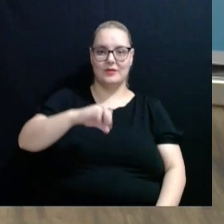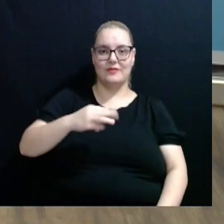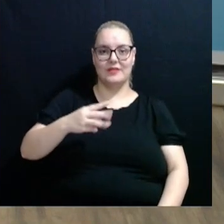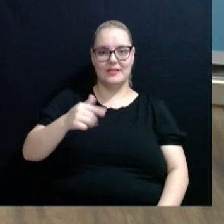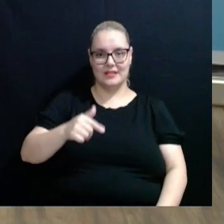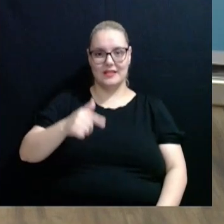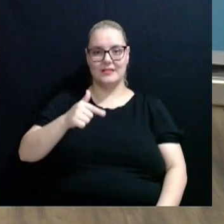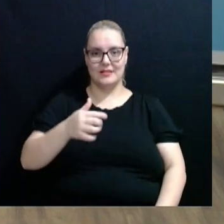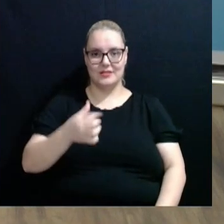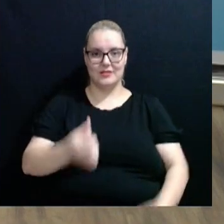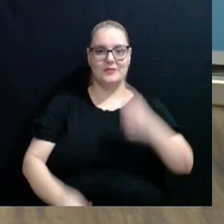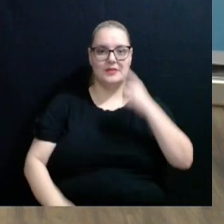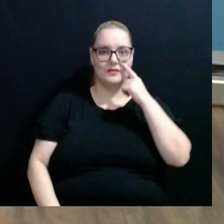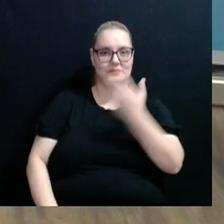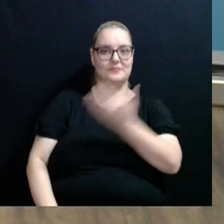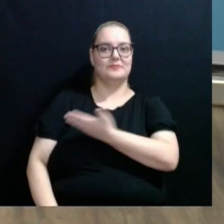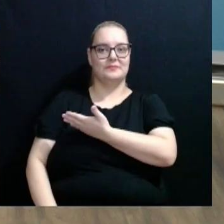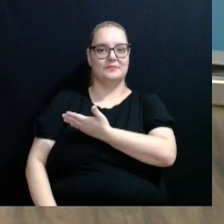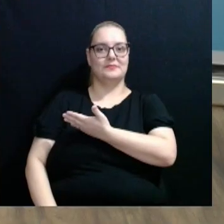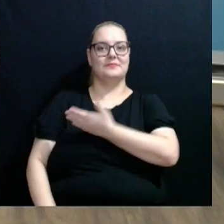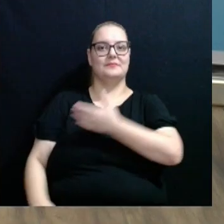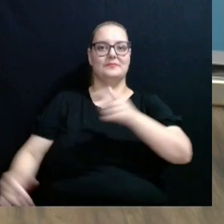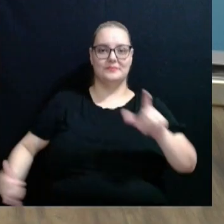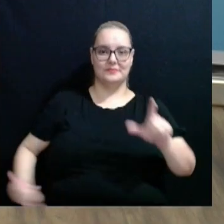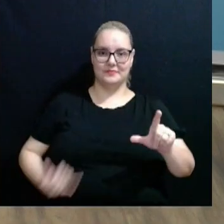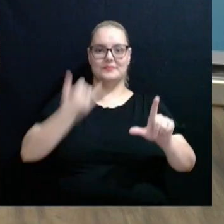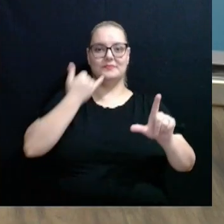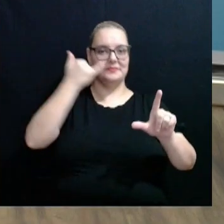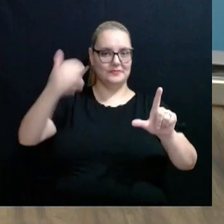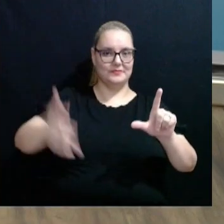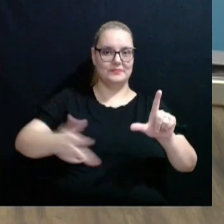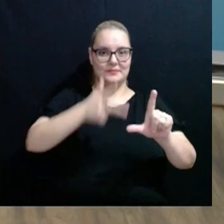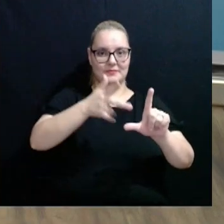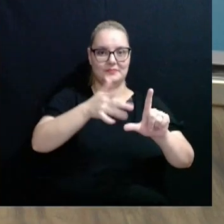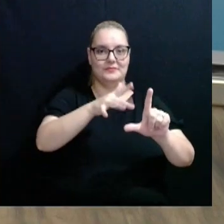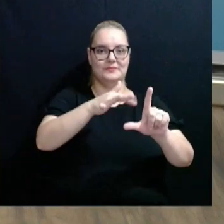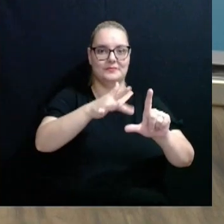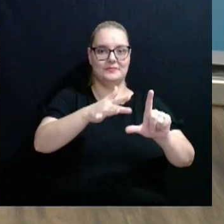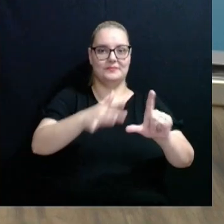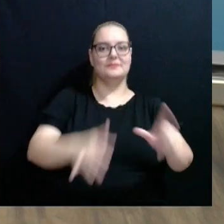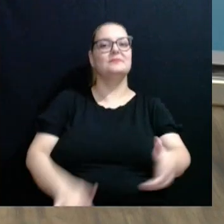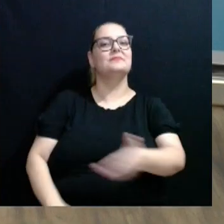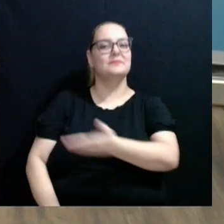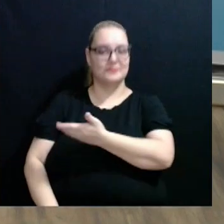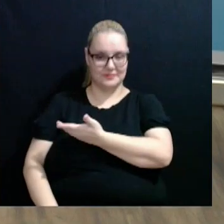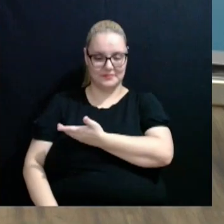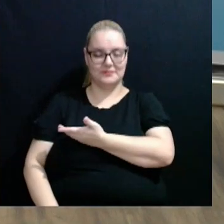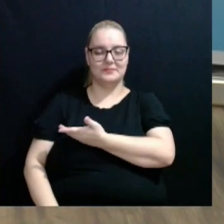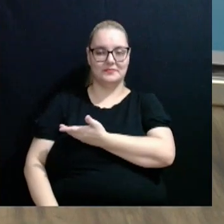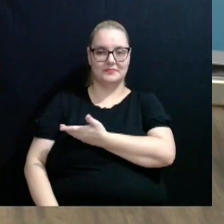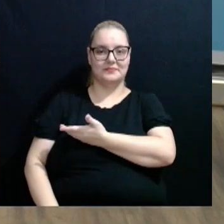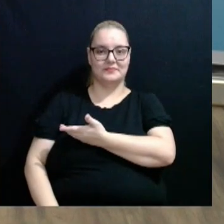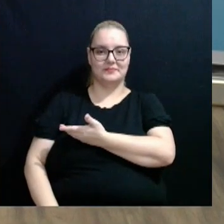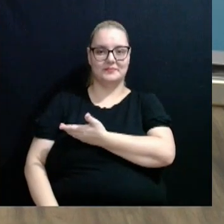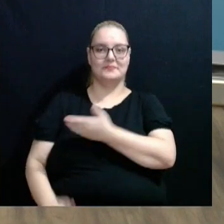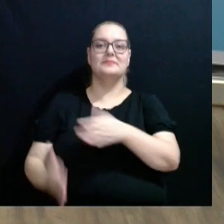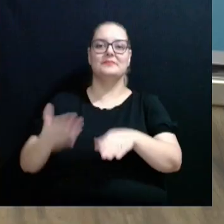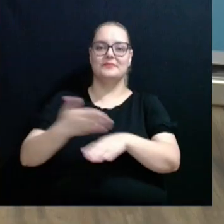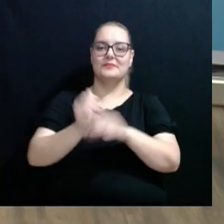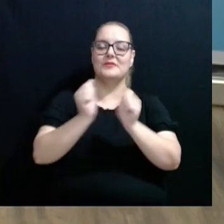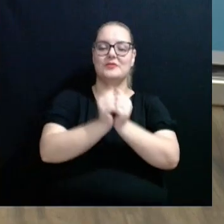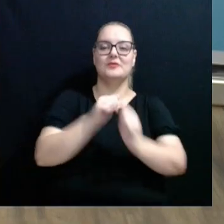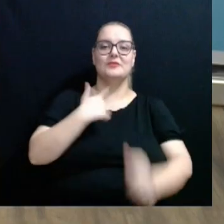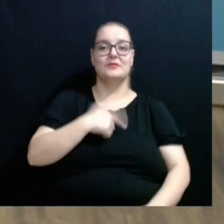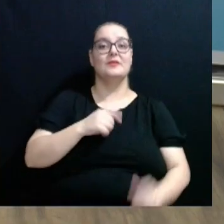978293776, ou é só apontar a câmera do seu celular para o QR Code que aparece aqui na tela. Participe com a gente, nos faça companhia